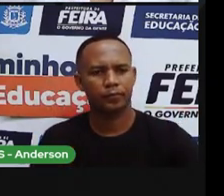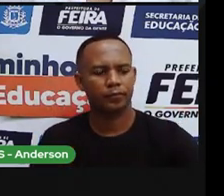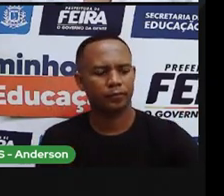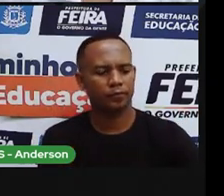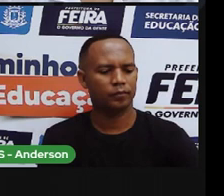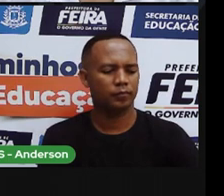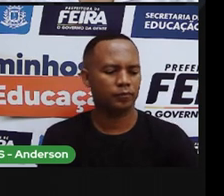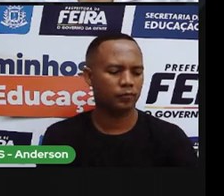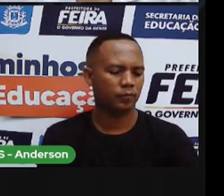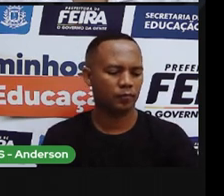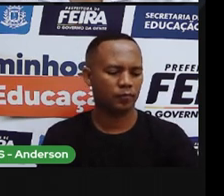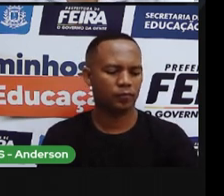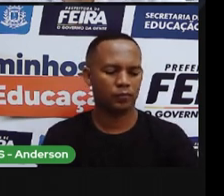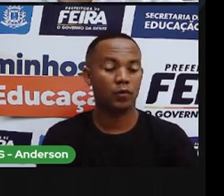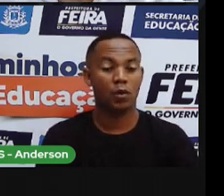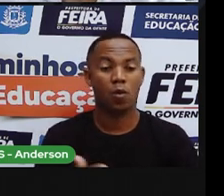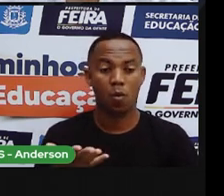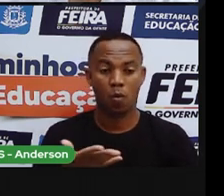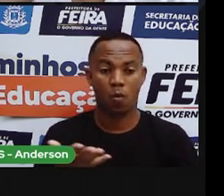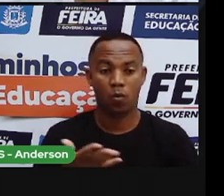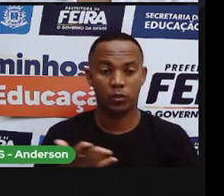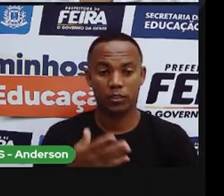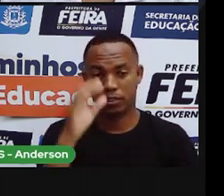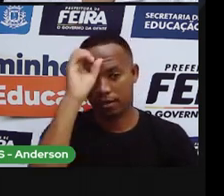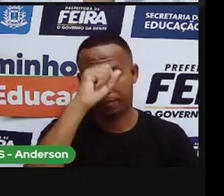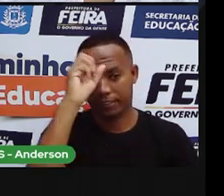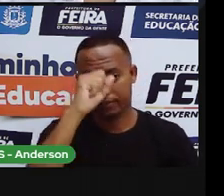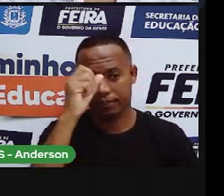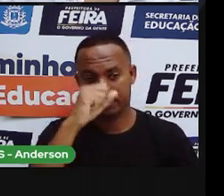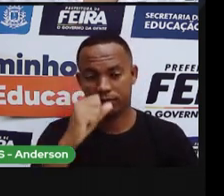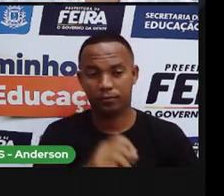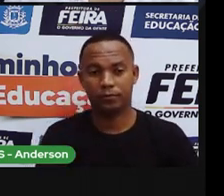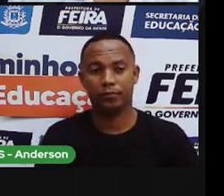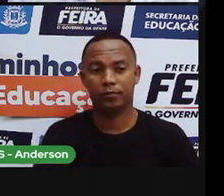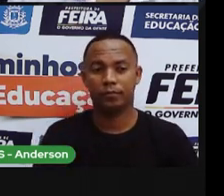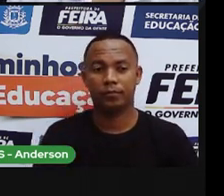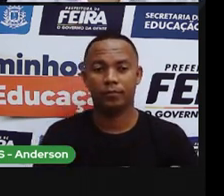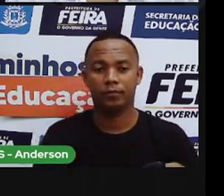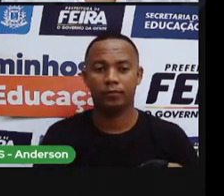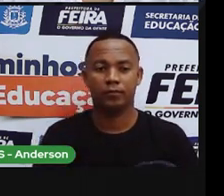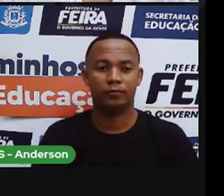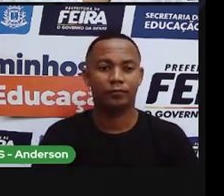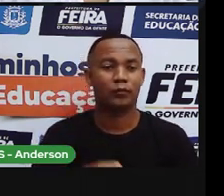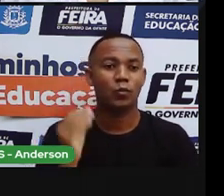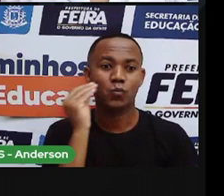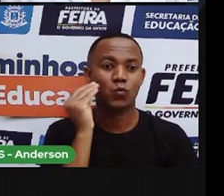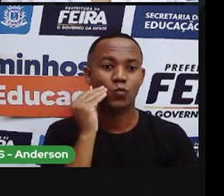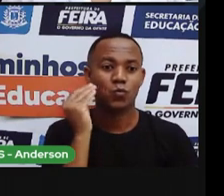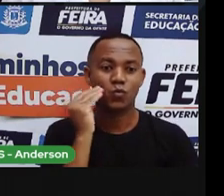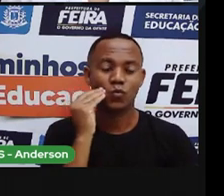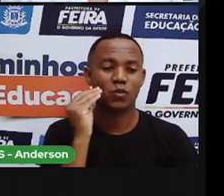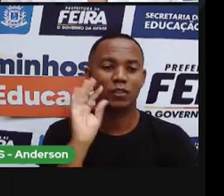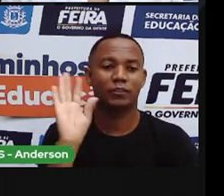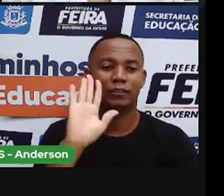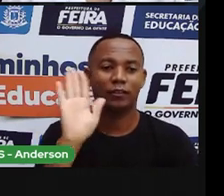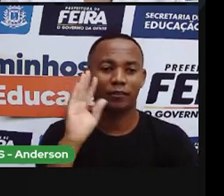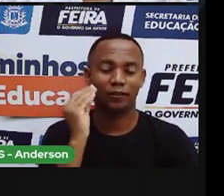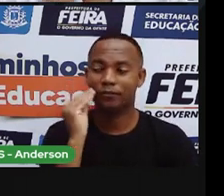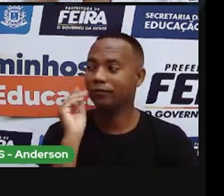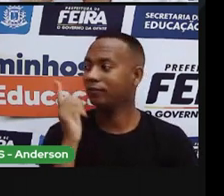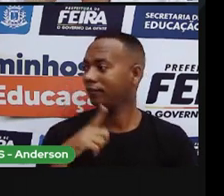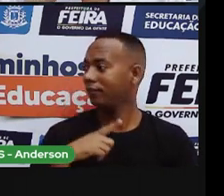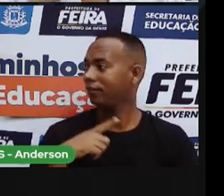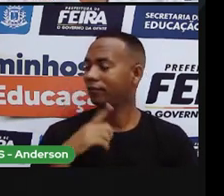Hoje aprendemos várias coisas sobre o planeta Terra, mas antes, hoje, Anderson, temos beijinhos. Beijinhos,